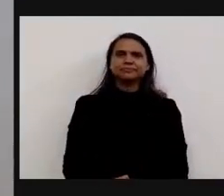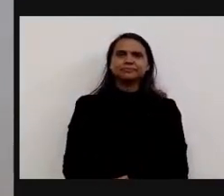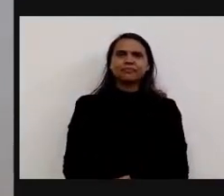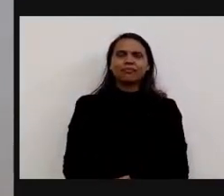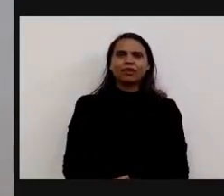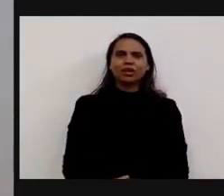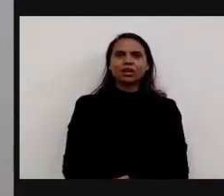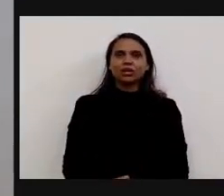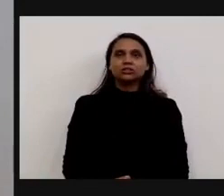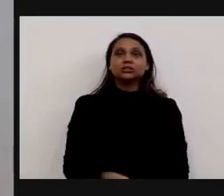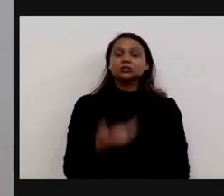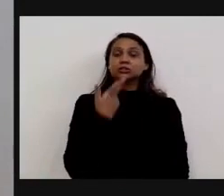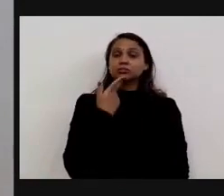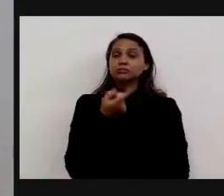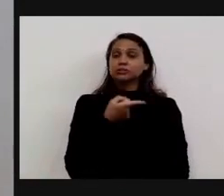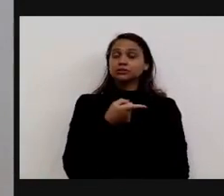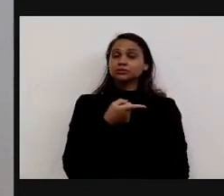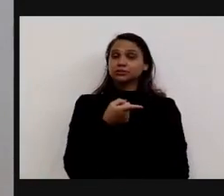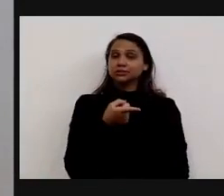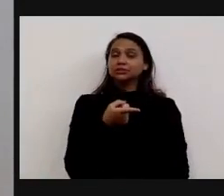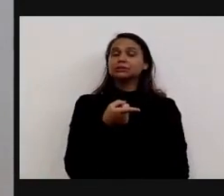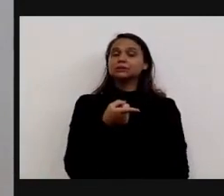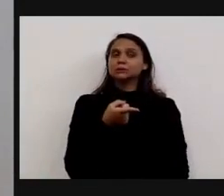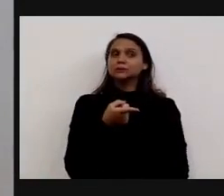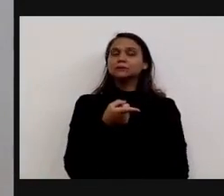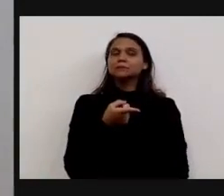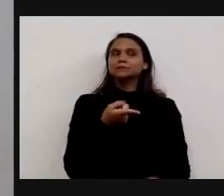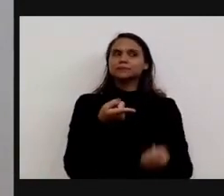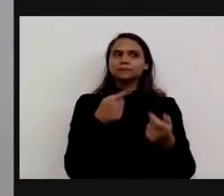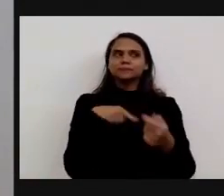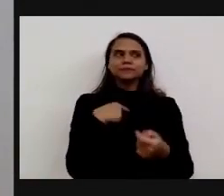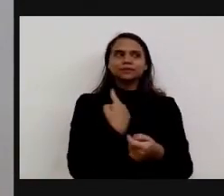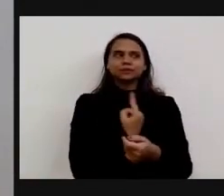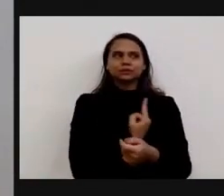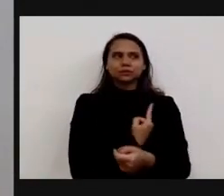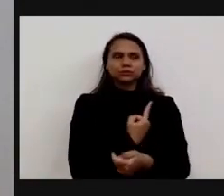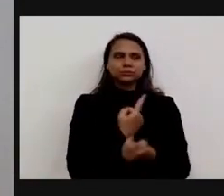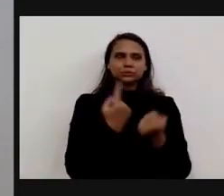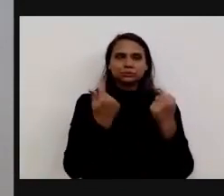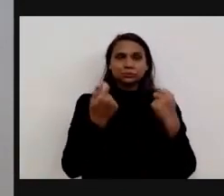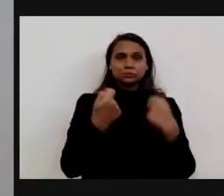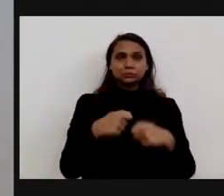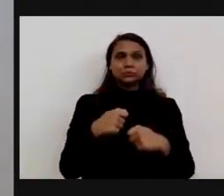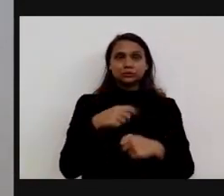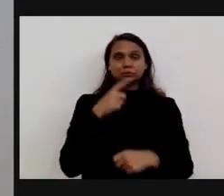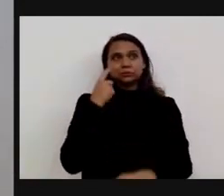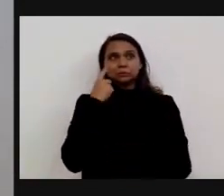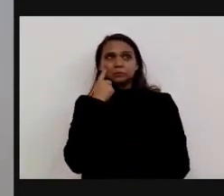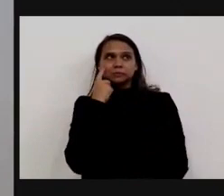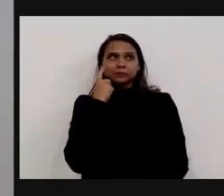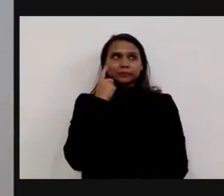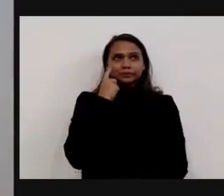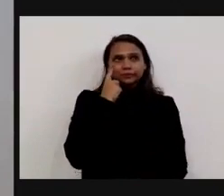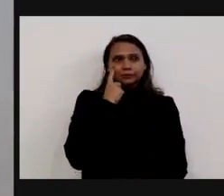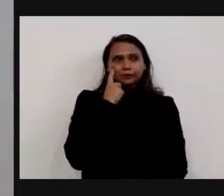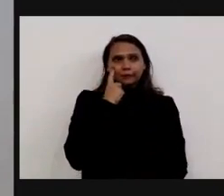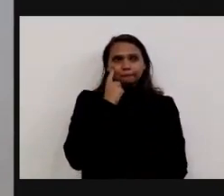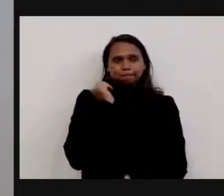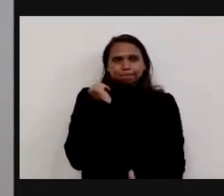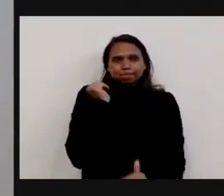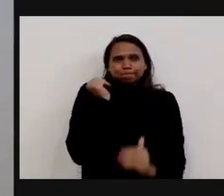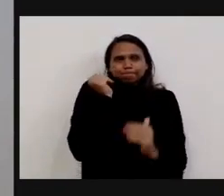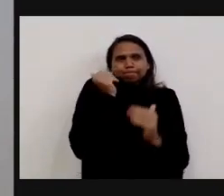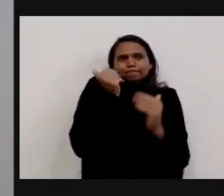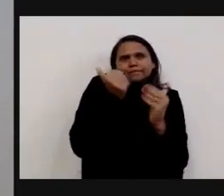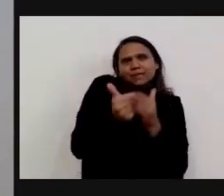e o que você tá falando aí Traz a gente para aquela aquele dilema né até que